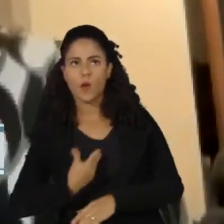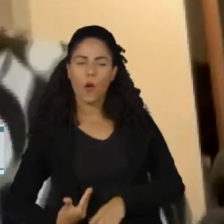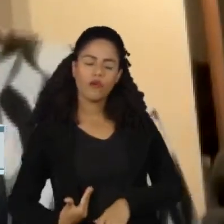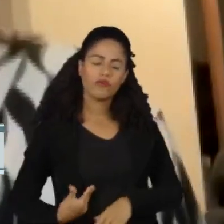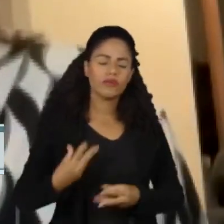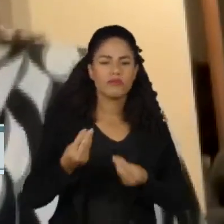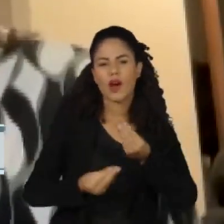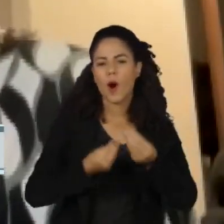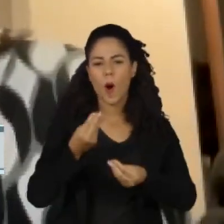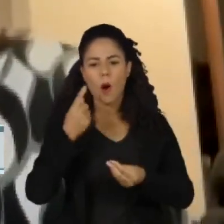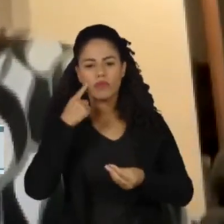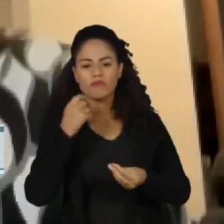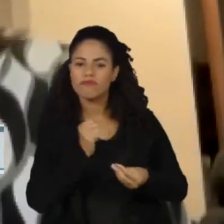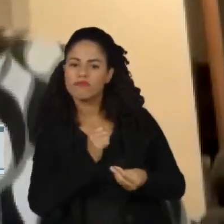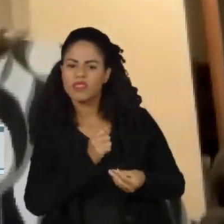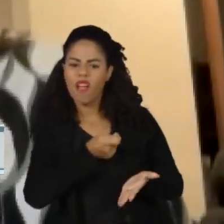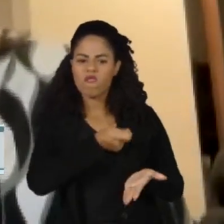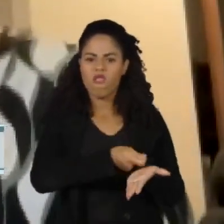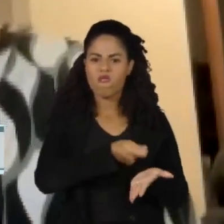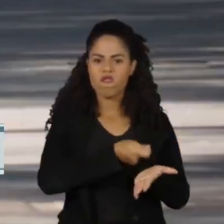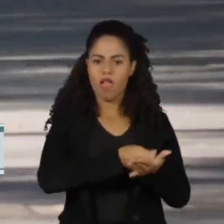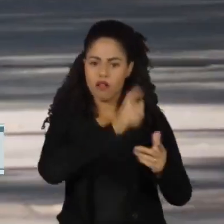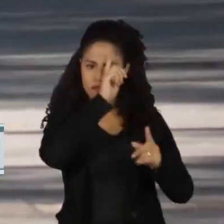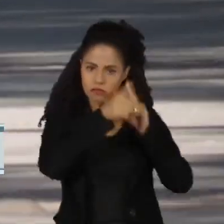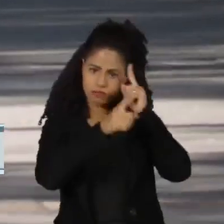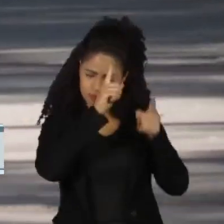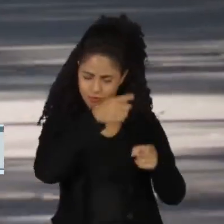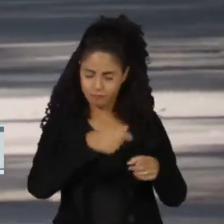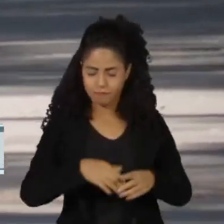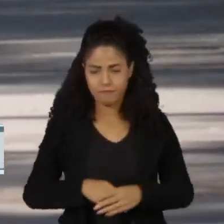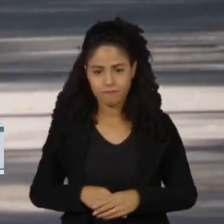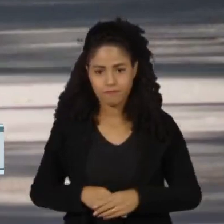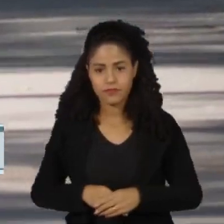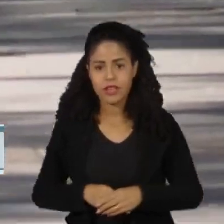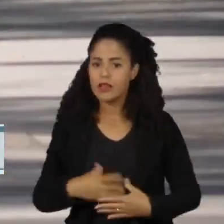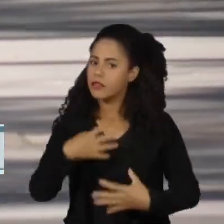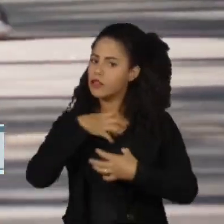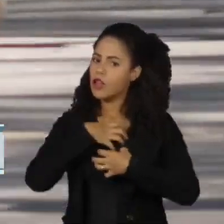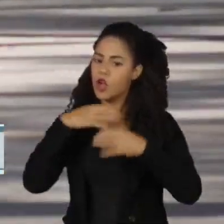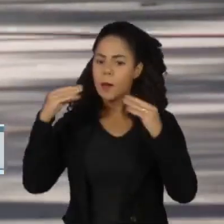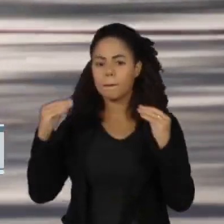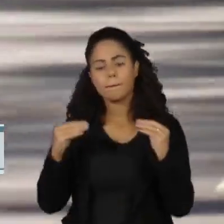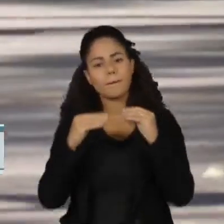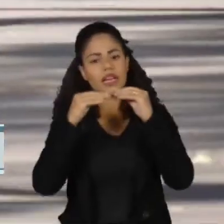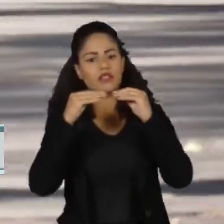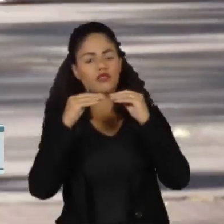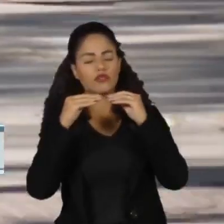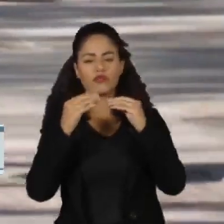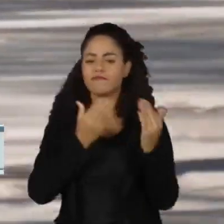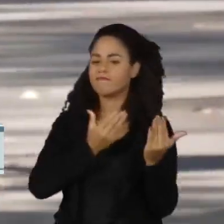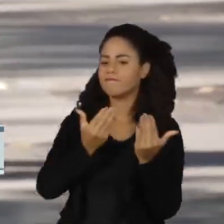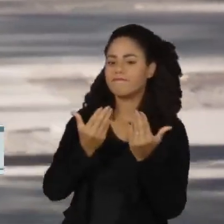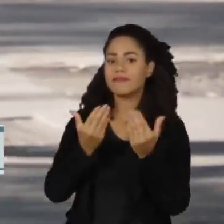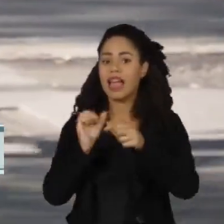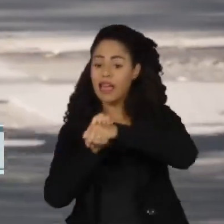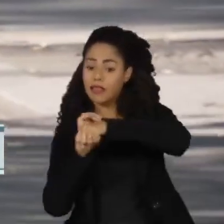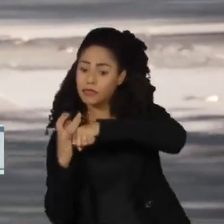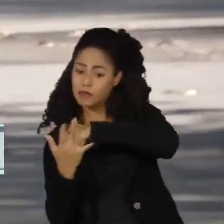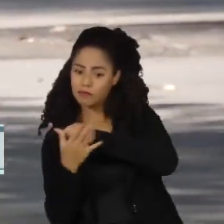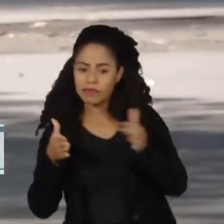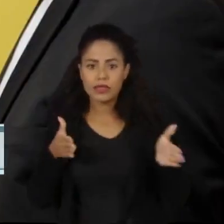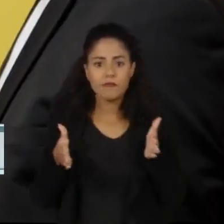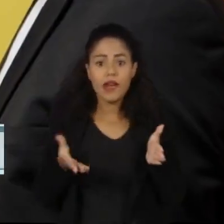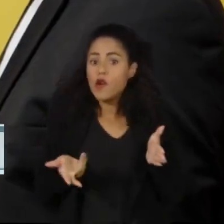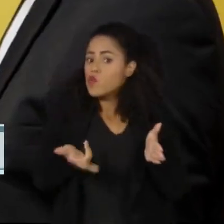com um caráter moralista muito forte recentemente o beijo voltou a ser suspeito por conta da pandemia de